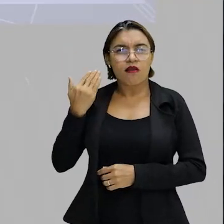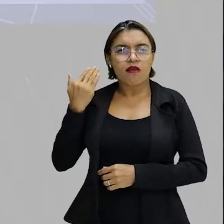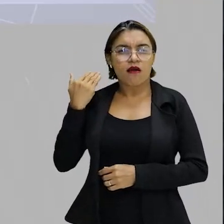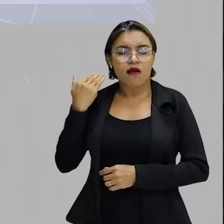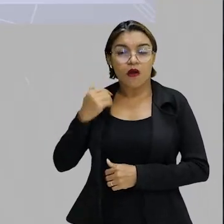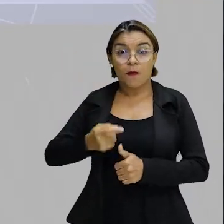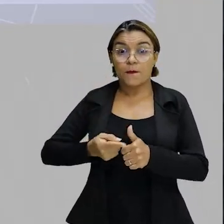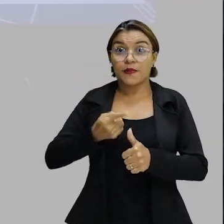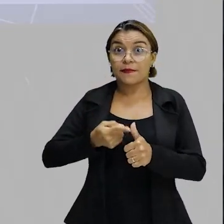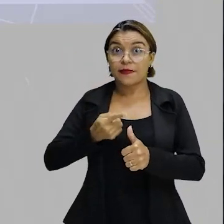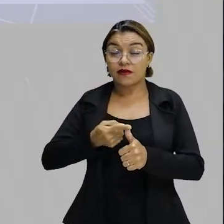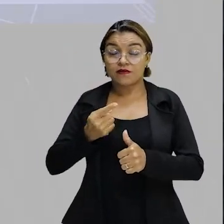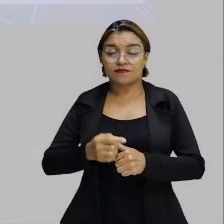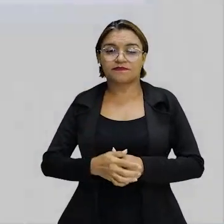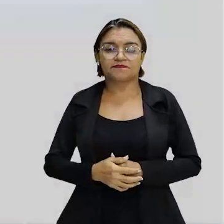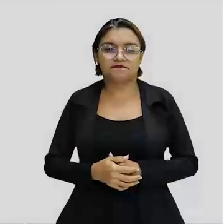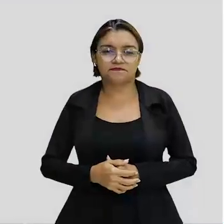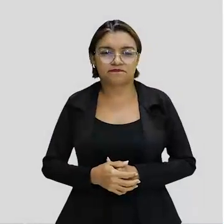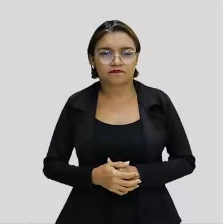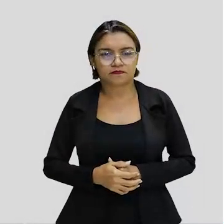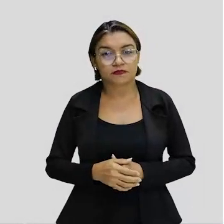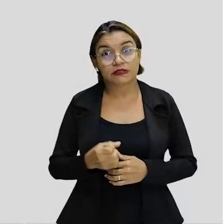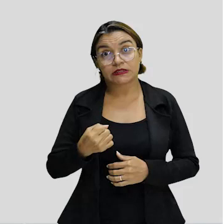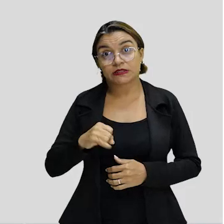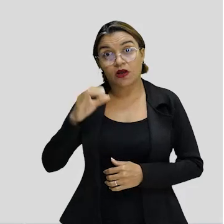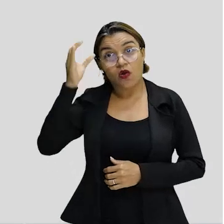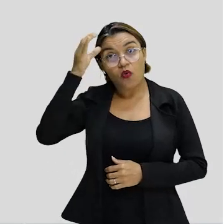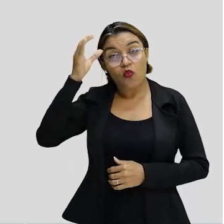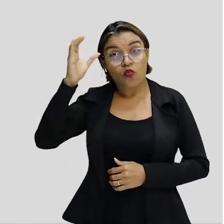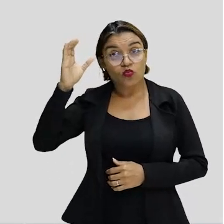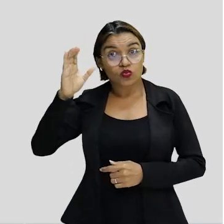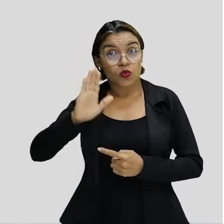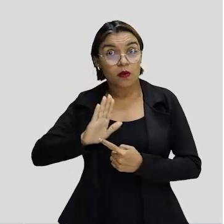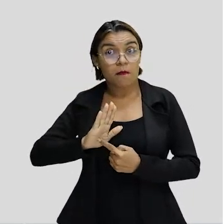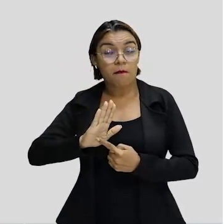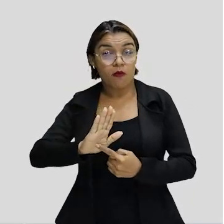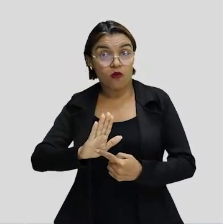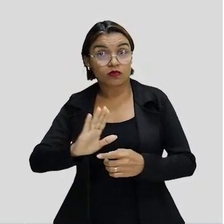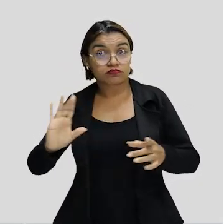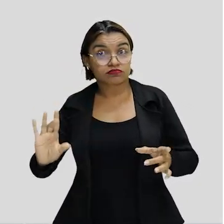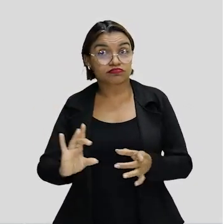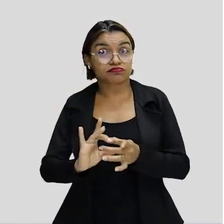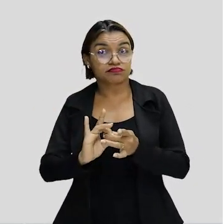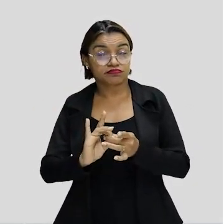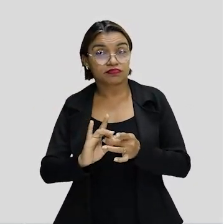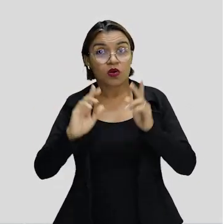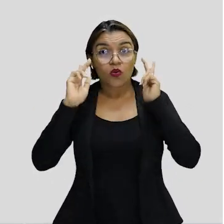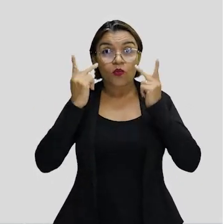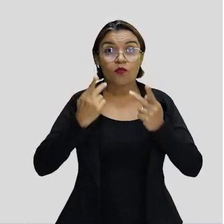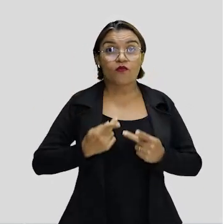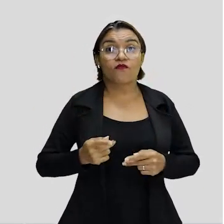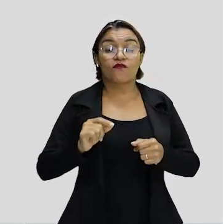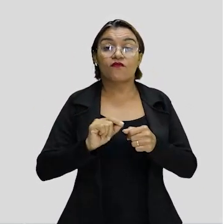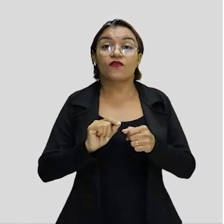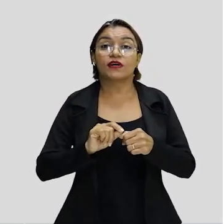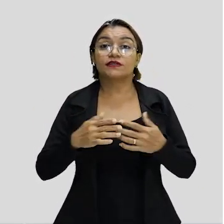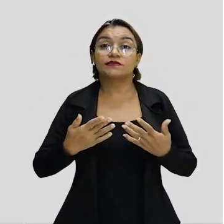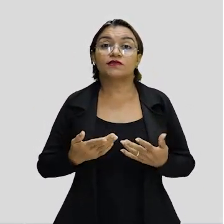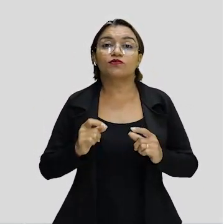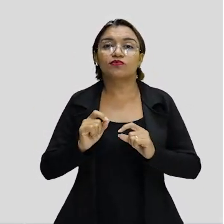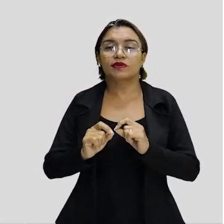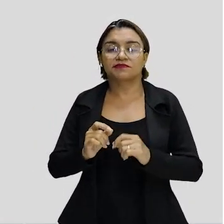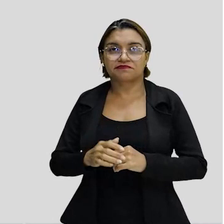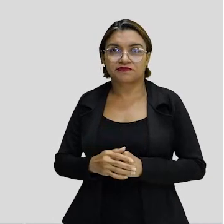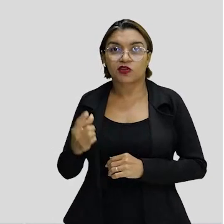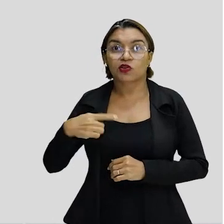tá? Então, se essa cultura corresponde a tudo que o ser humano realiza, então,